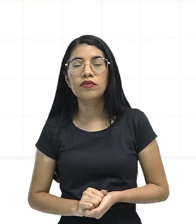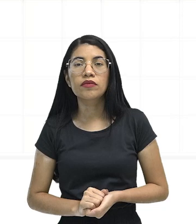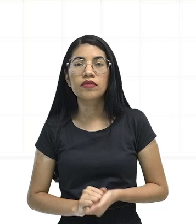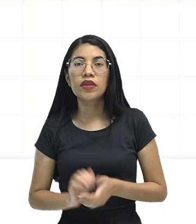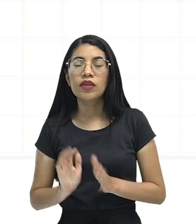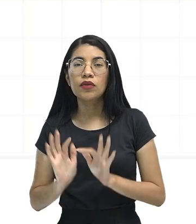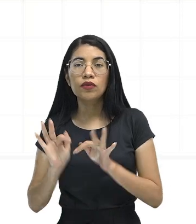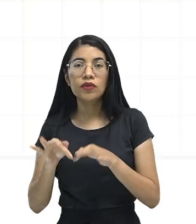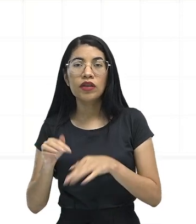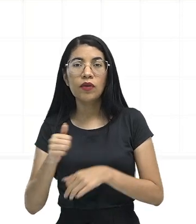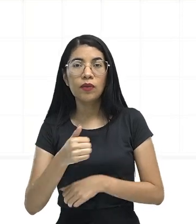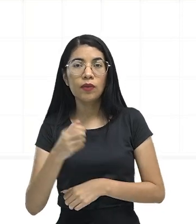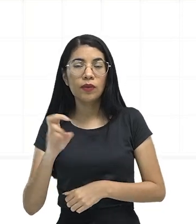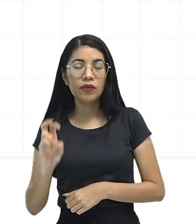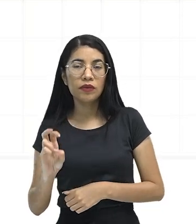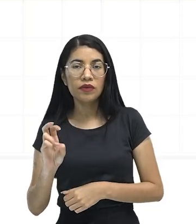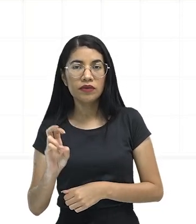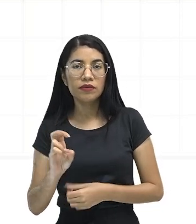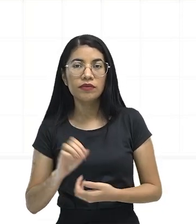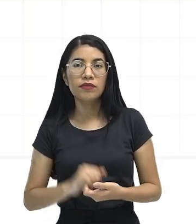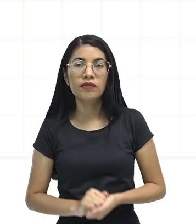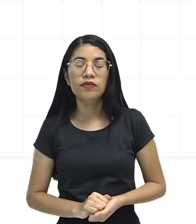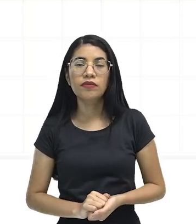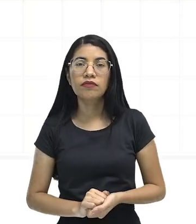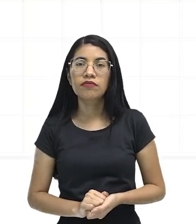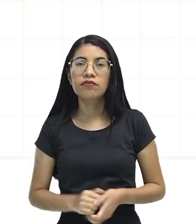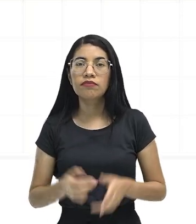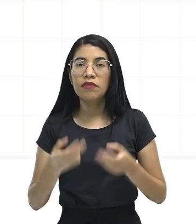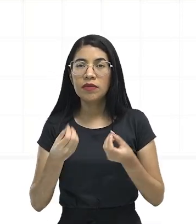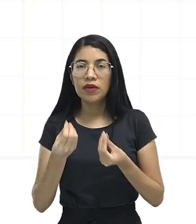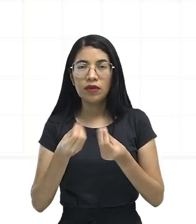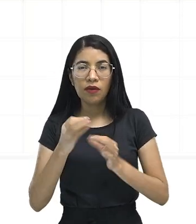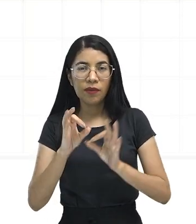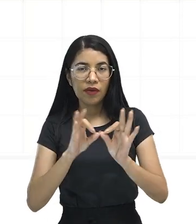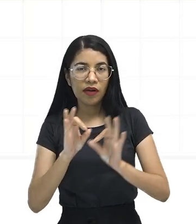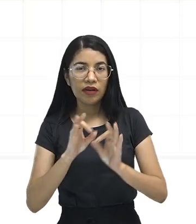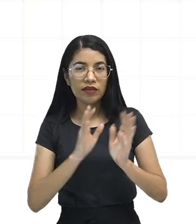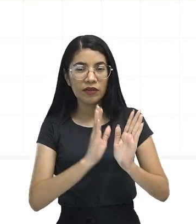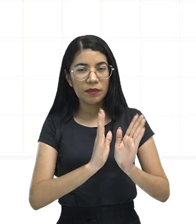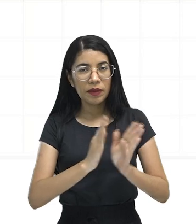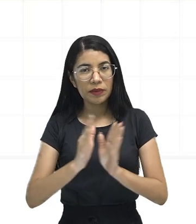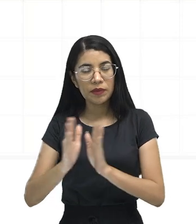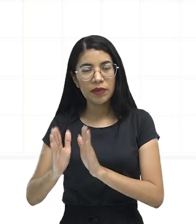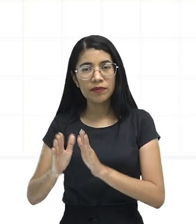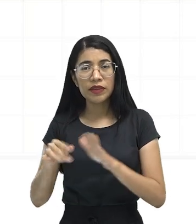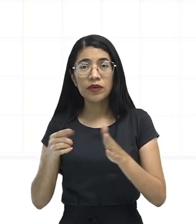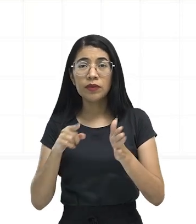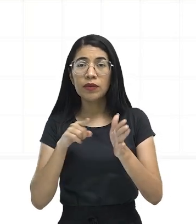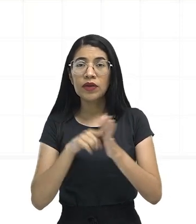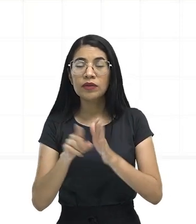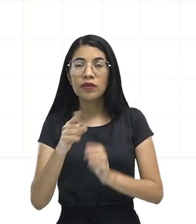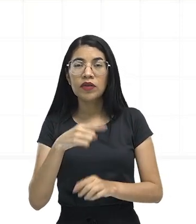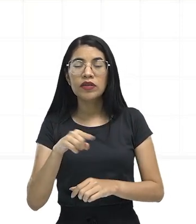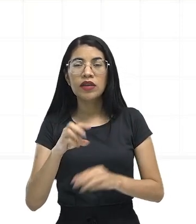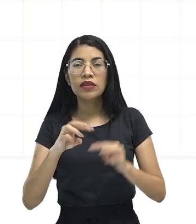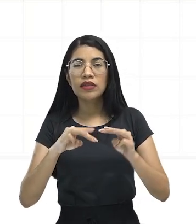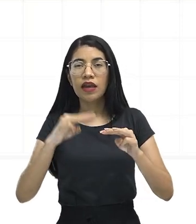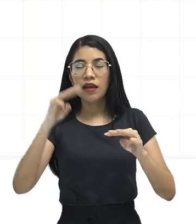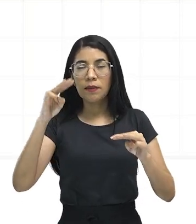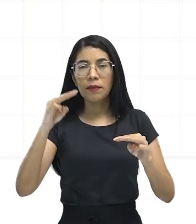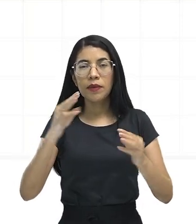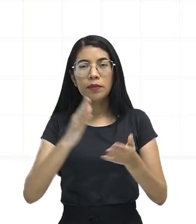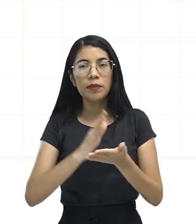e por último o número 15. Viram só? E agora, se eu perguntar para você quem é a